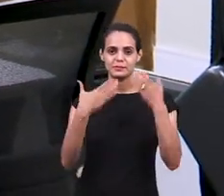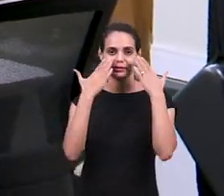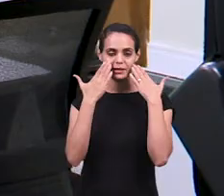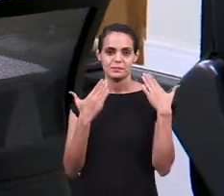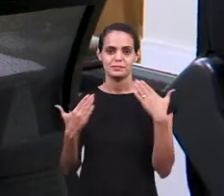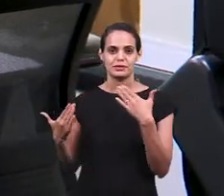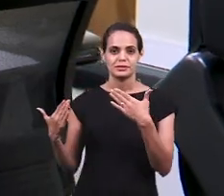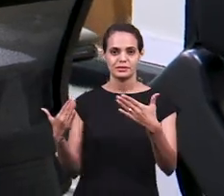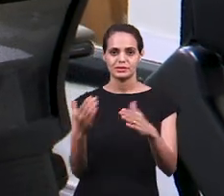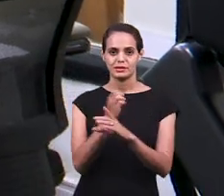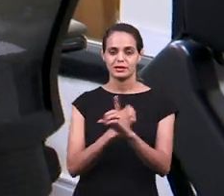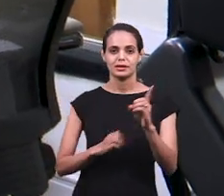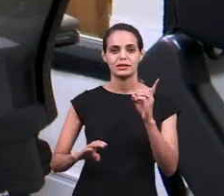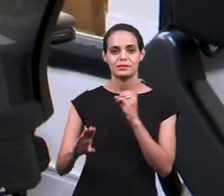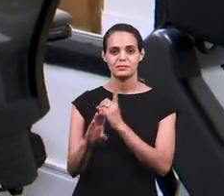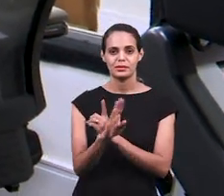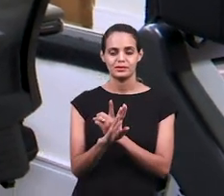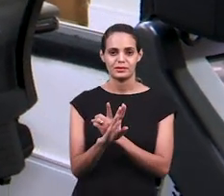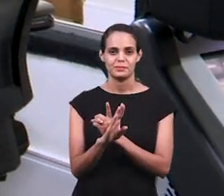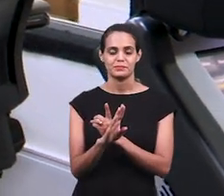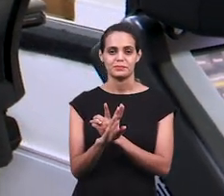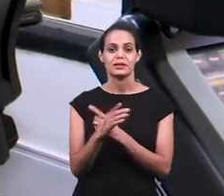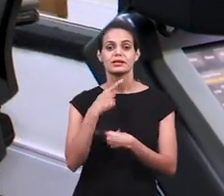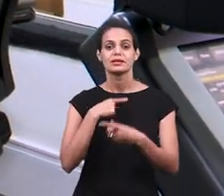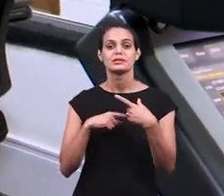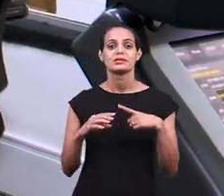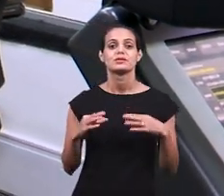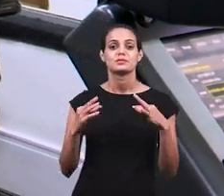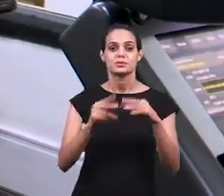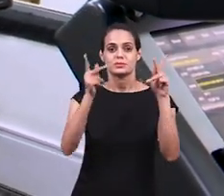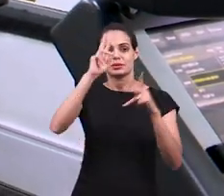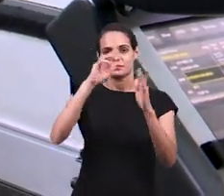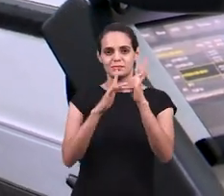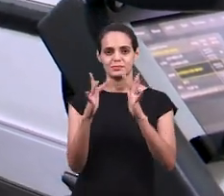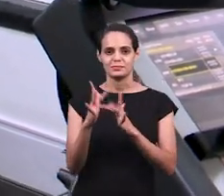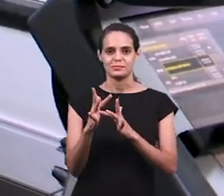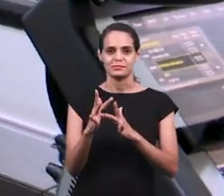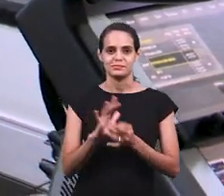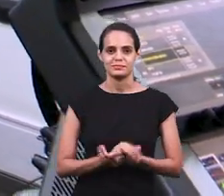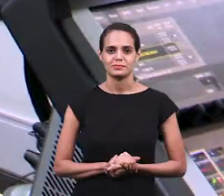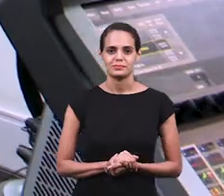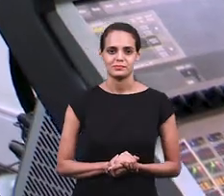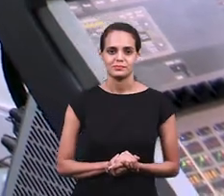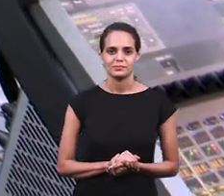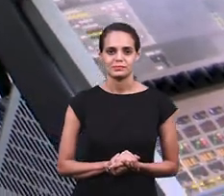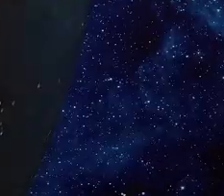daqui a pouco apresentando a Escola Bíblica Dominical. Desejo a todos a paz do Senhor Jesus.